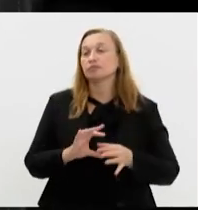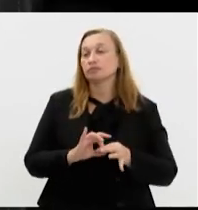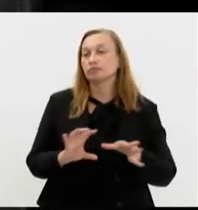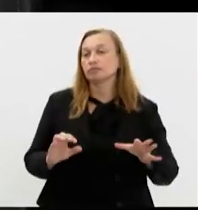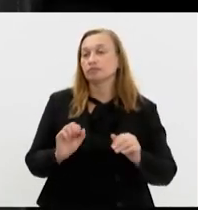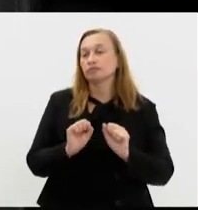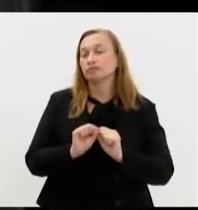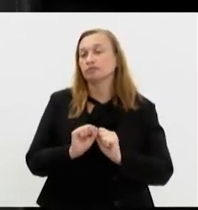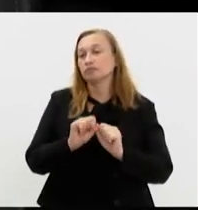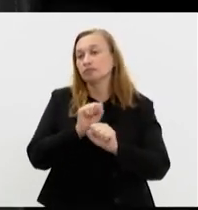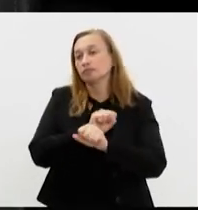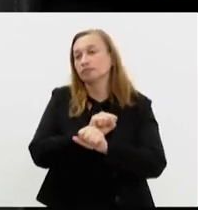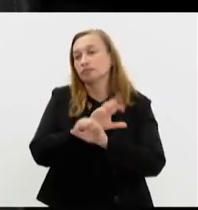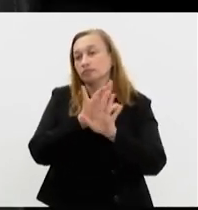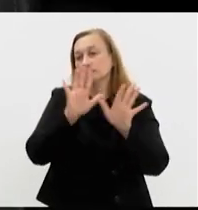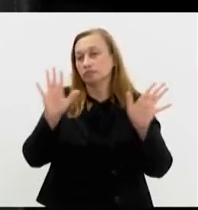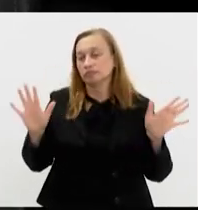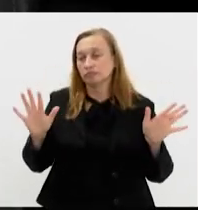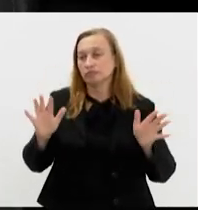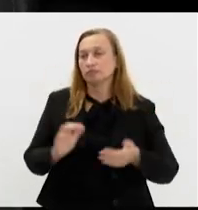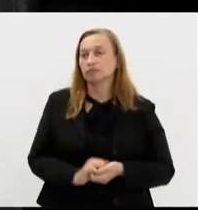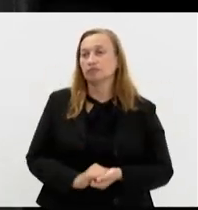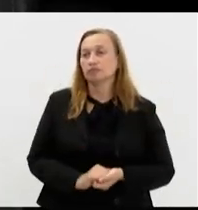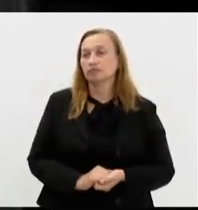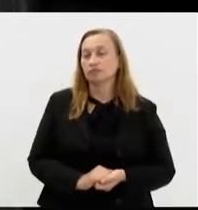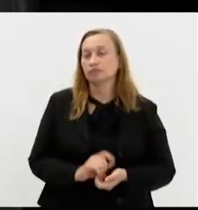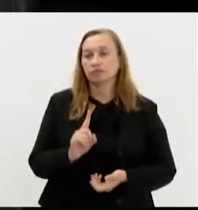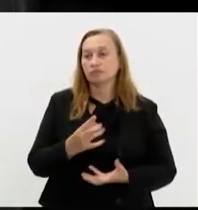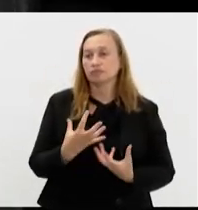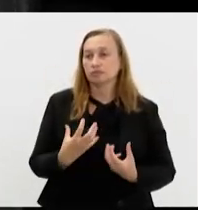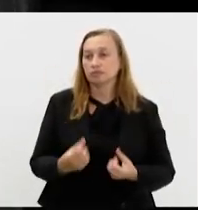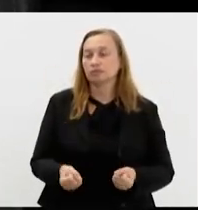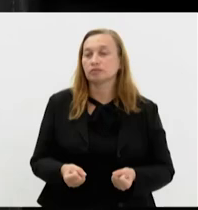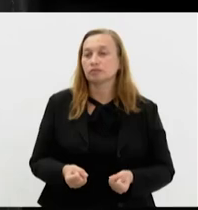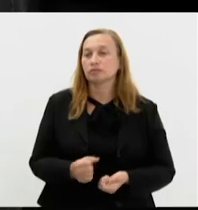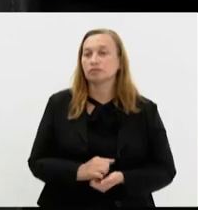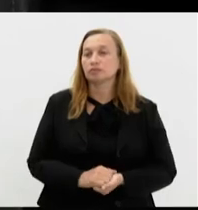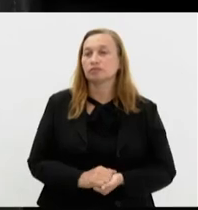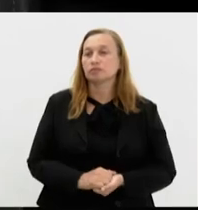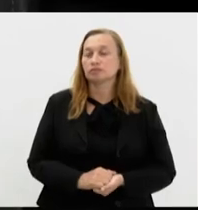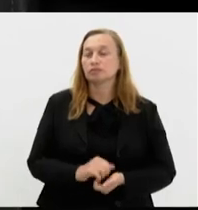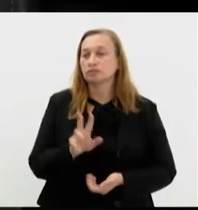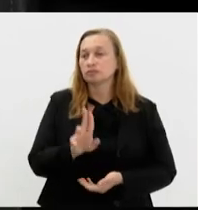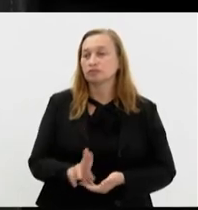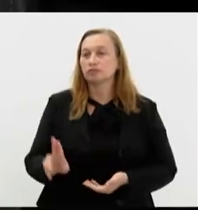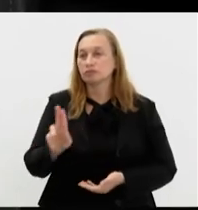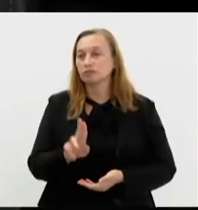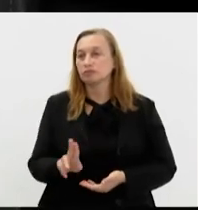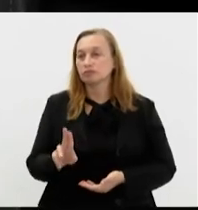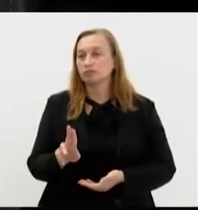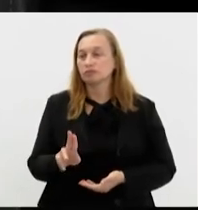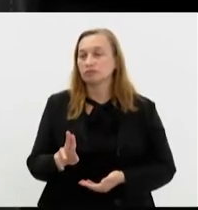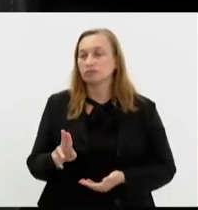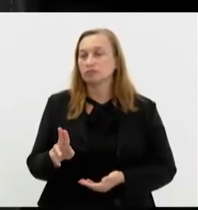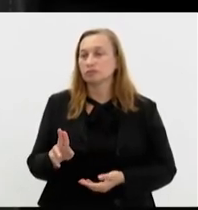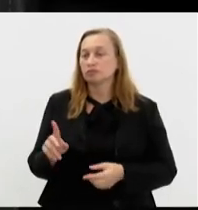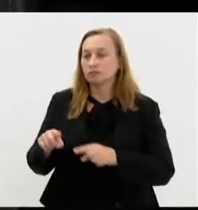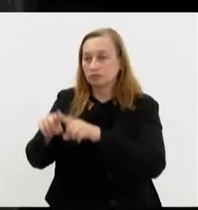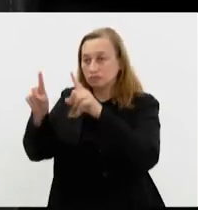bem explicitado que não se tolera a ideia aqui de utilização de servidores e